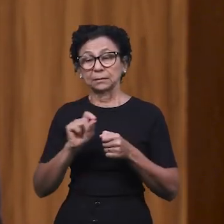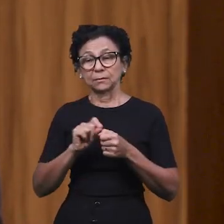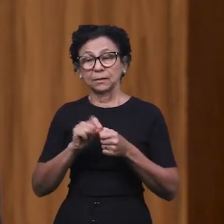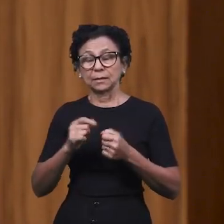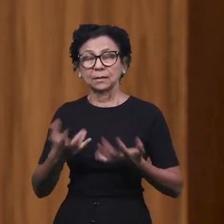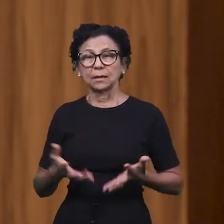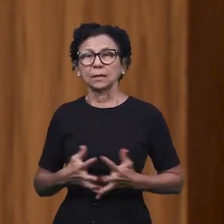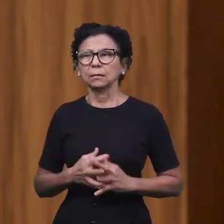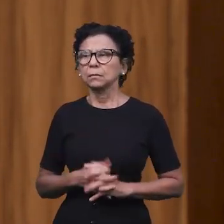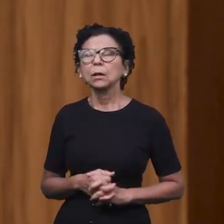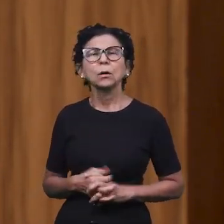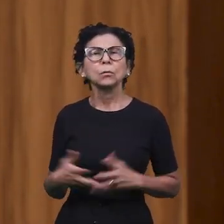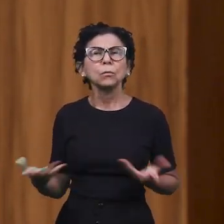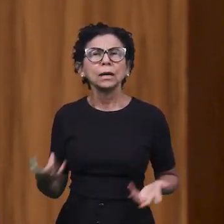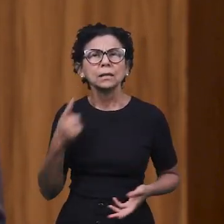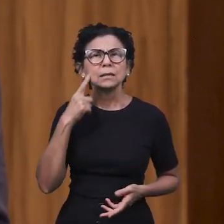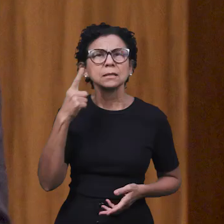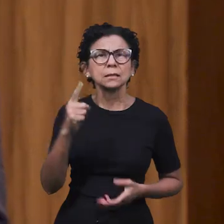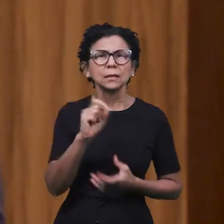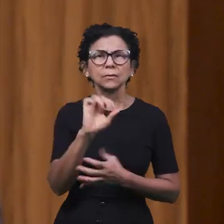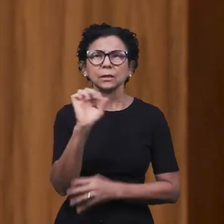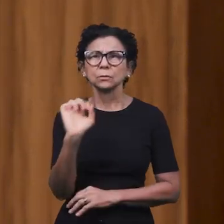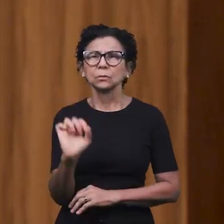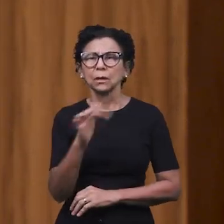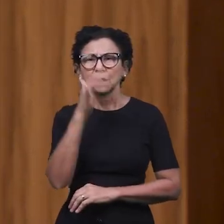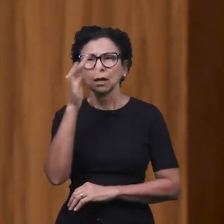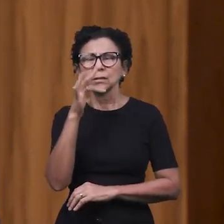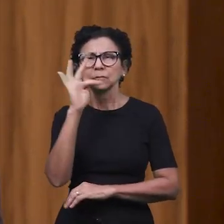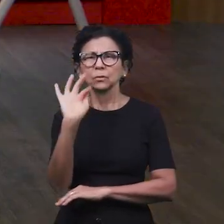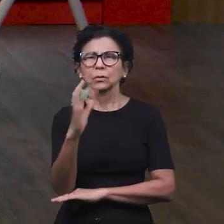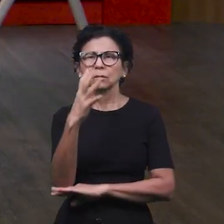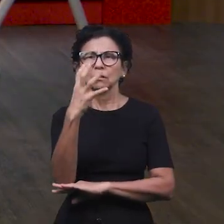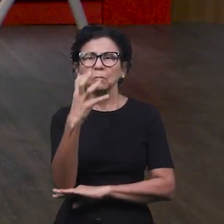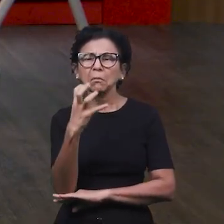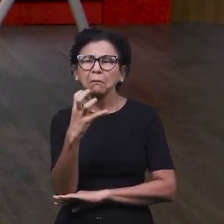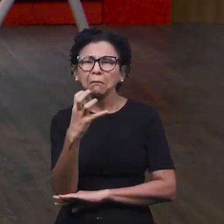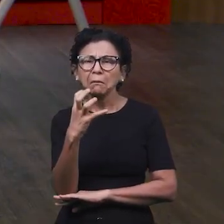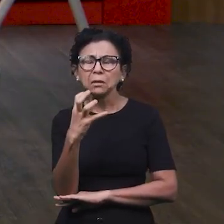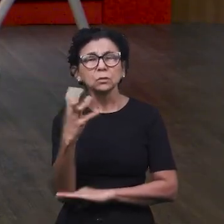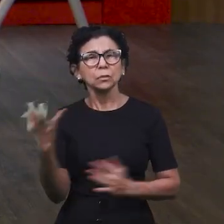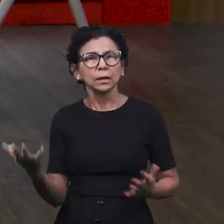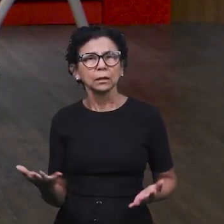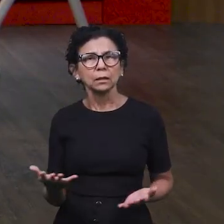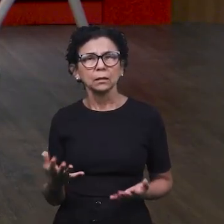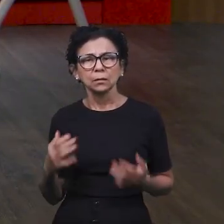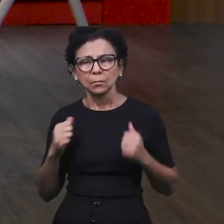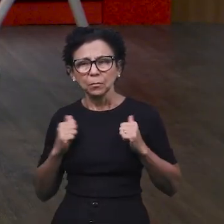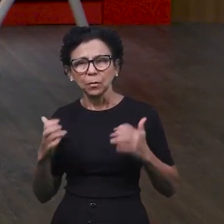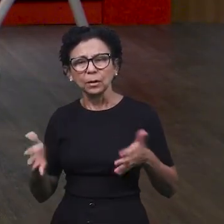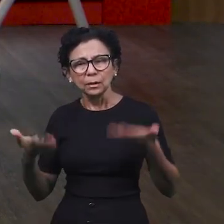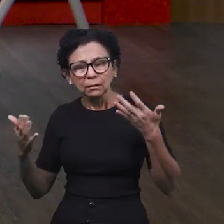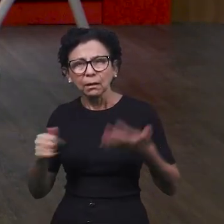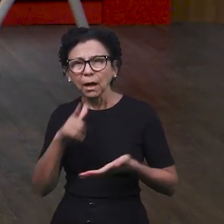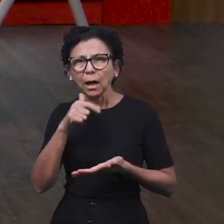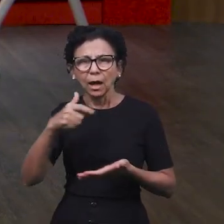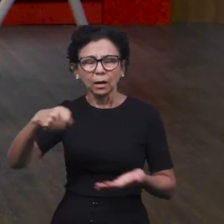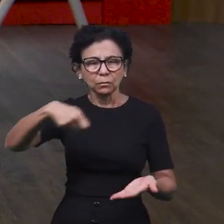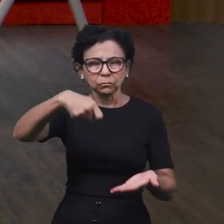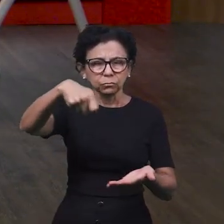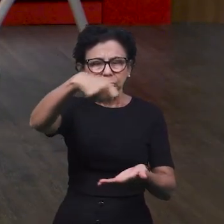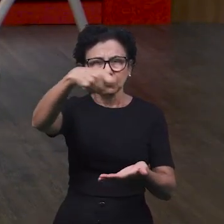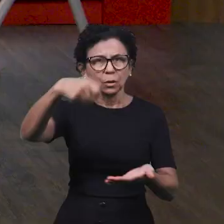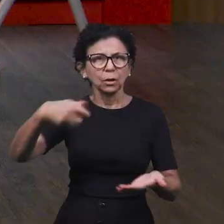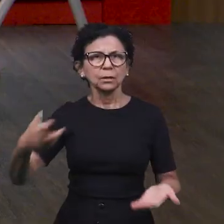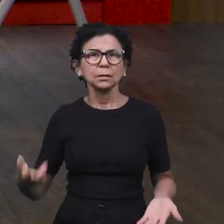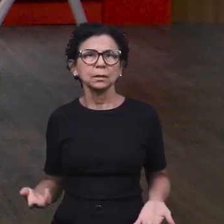será que eu não posso ir lá molhar as plantas? Uma será iniciativa. Que eu não posso? Exatamente. Então isso é liderança de nós mesmos. O que eu